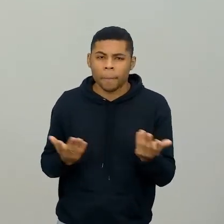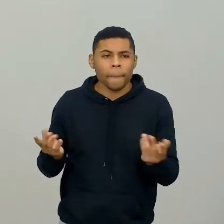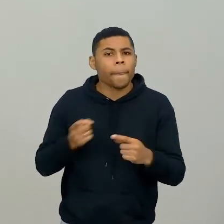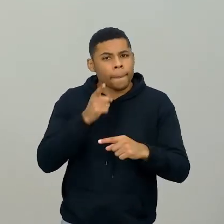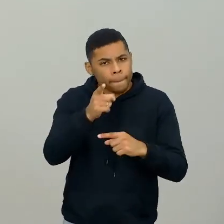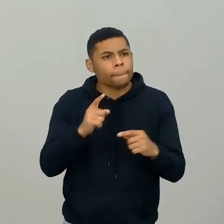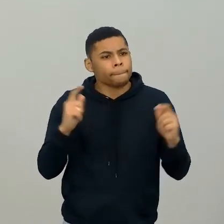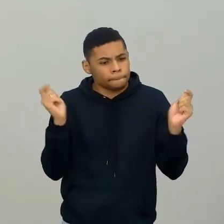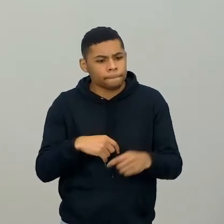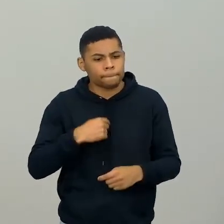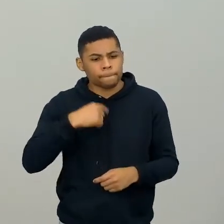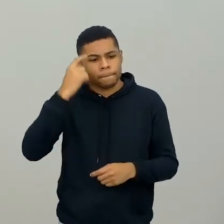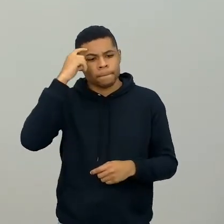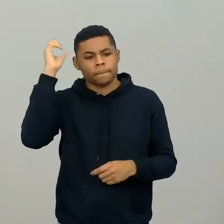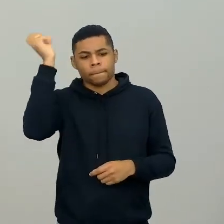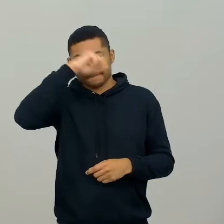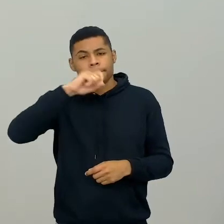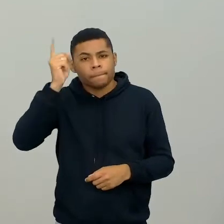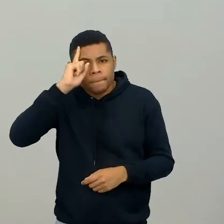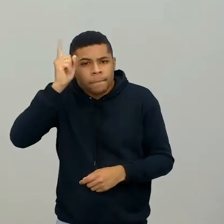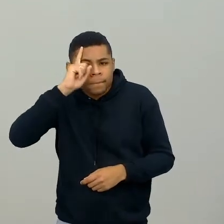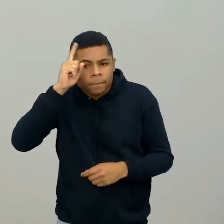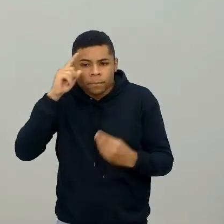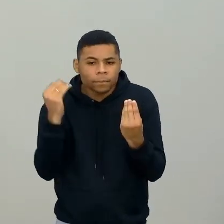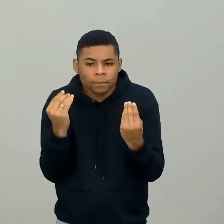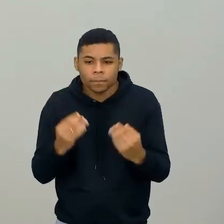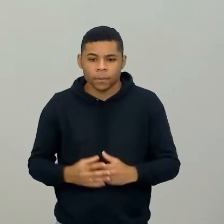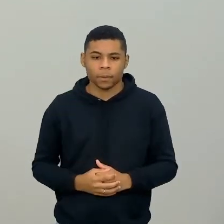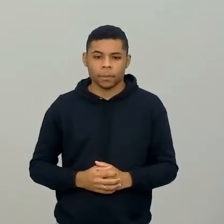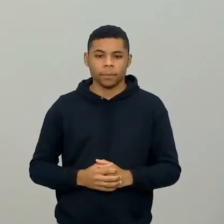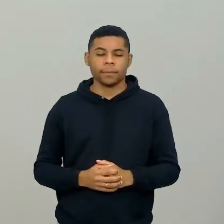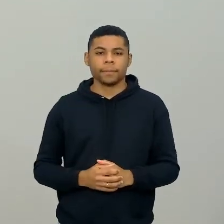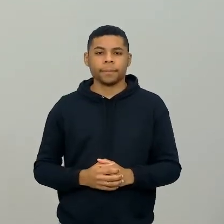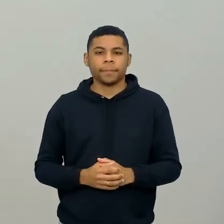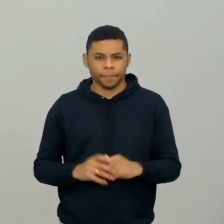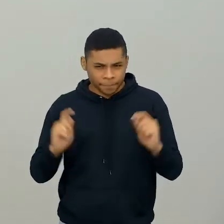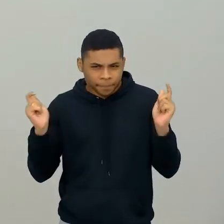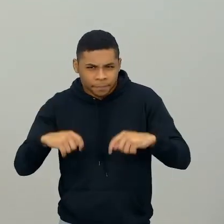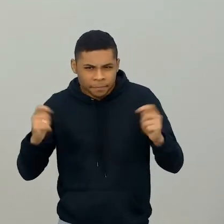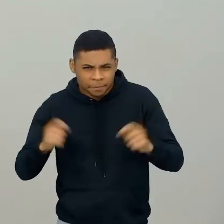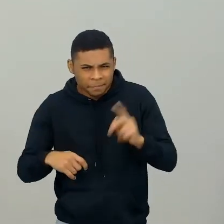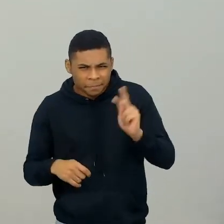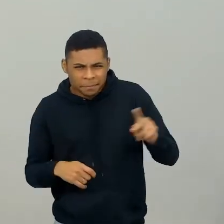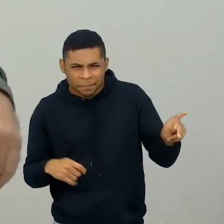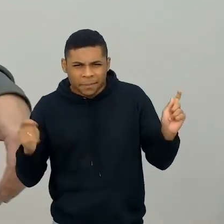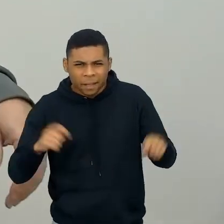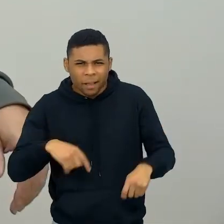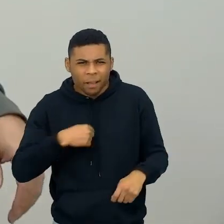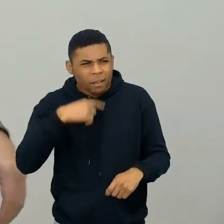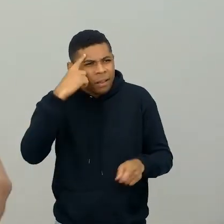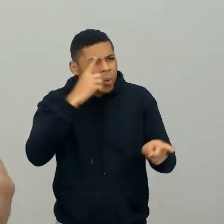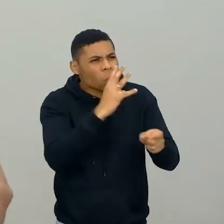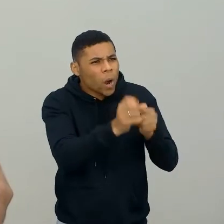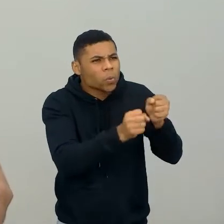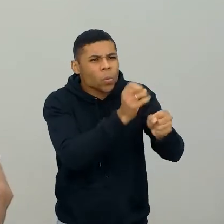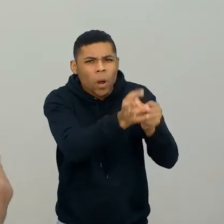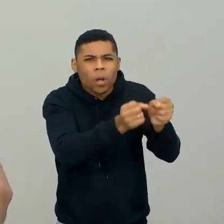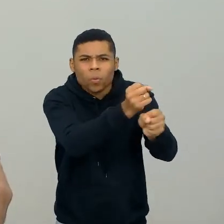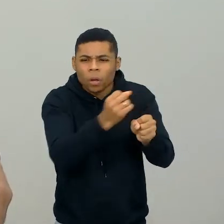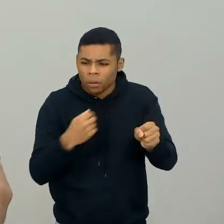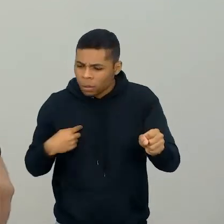gente deve ir além apenas das eleições. Porque as eleições